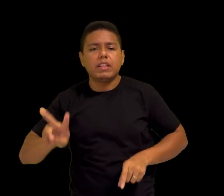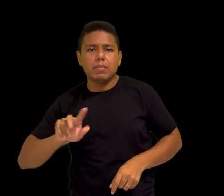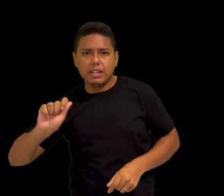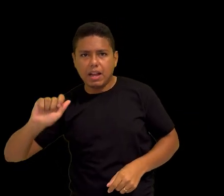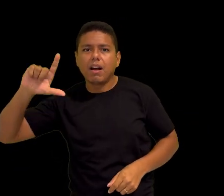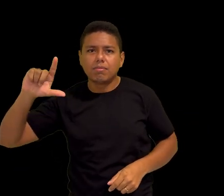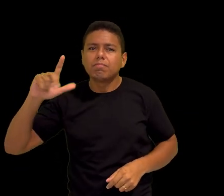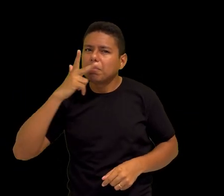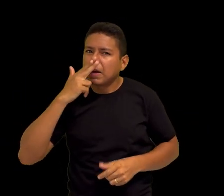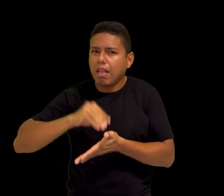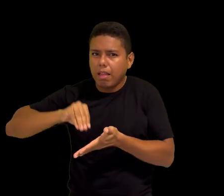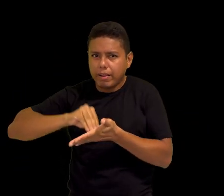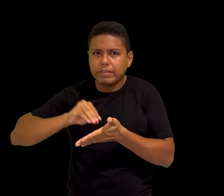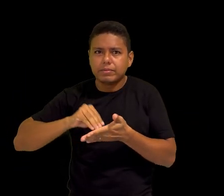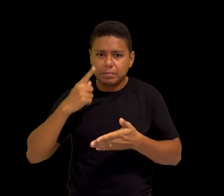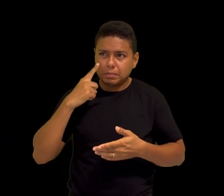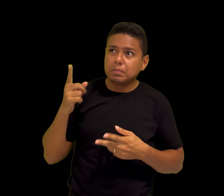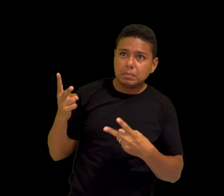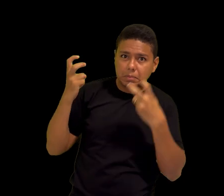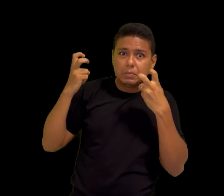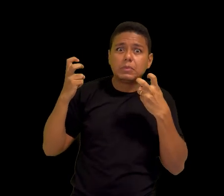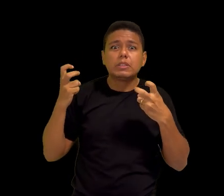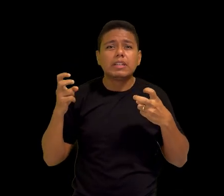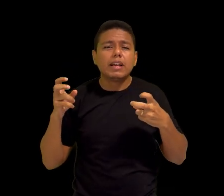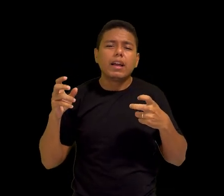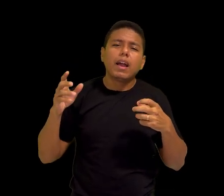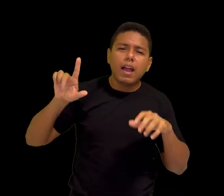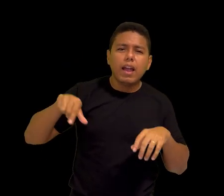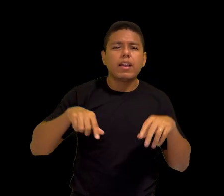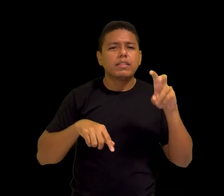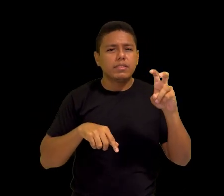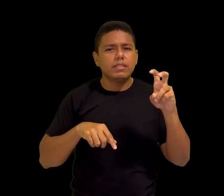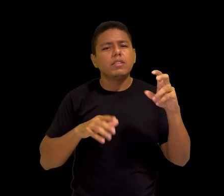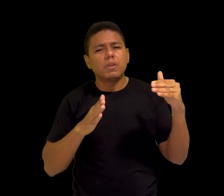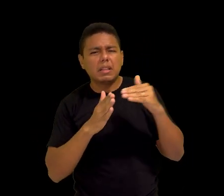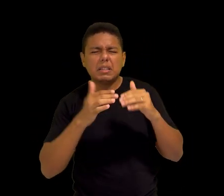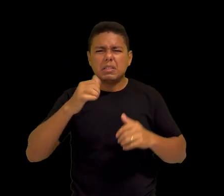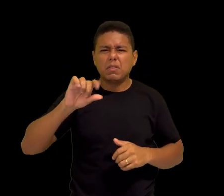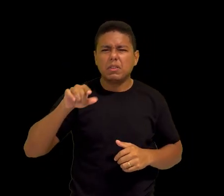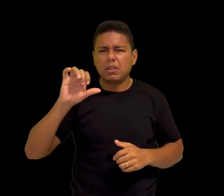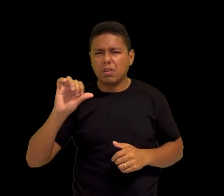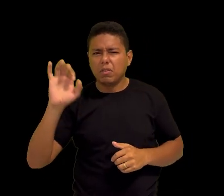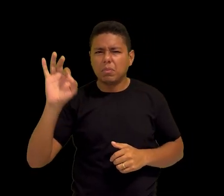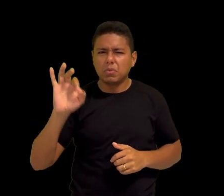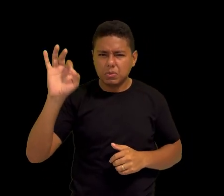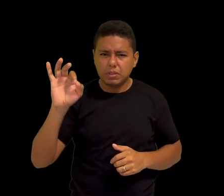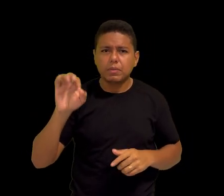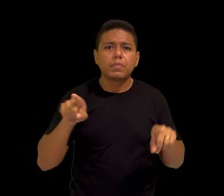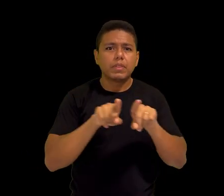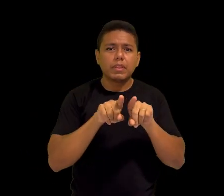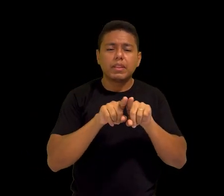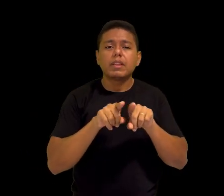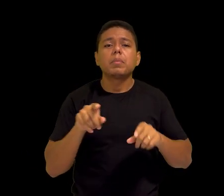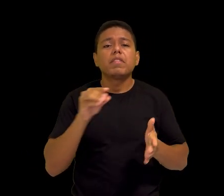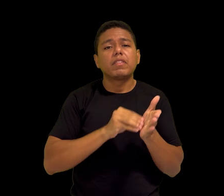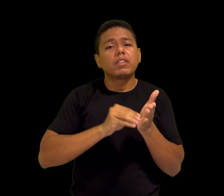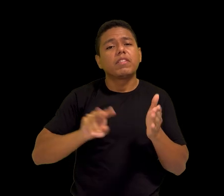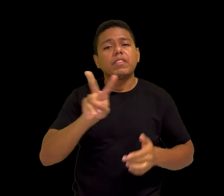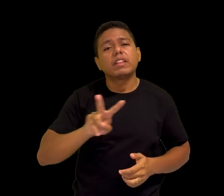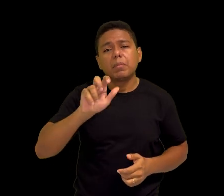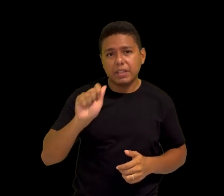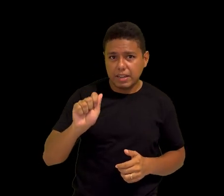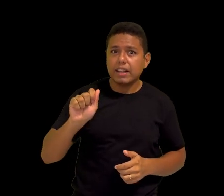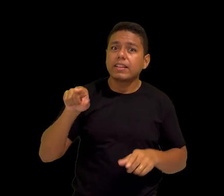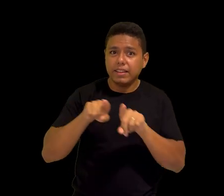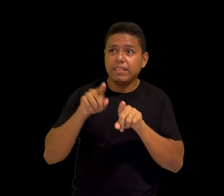valor aqui foi 10,1, então está nessa faixa de 5 a 19,9%, e foi de 6% para deficiência de vitamina A, está aqui entre 2